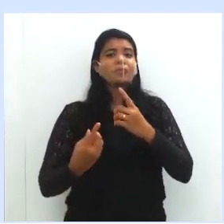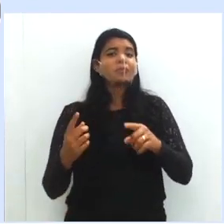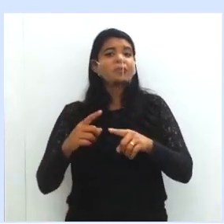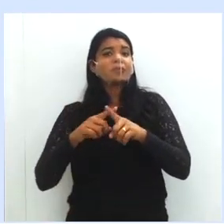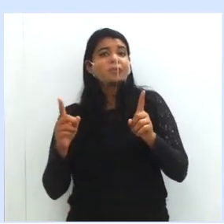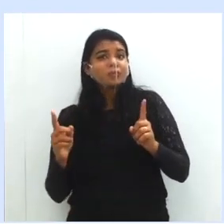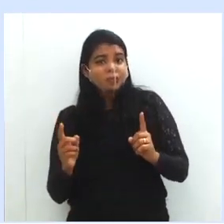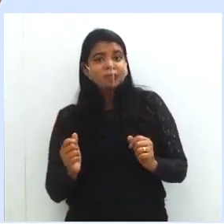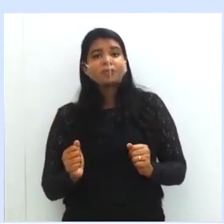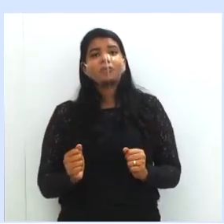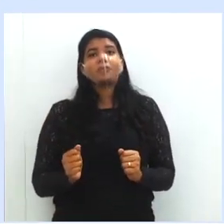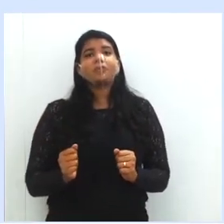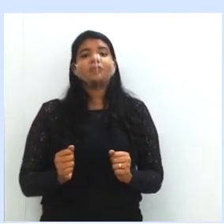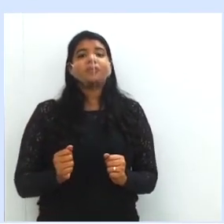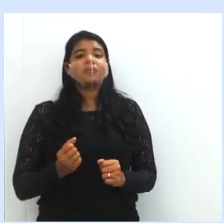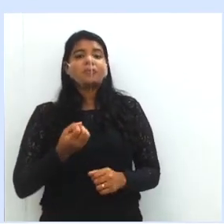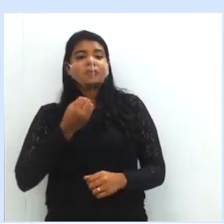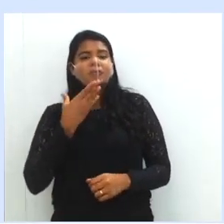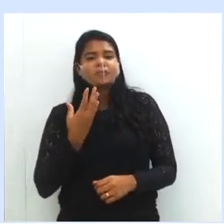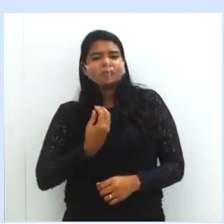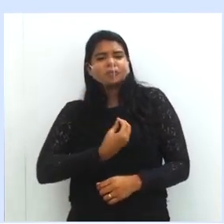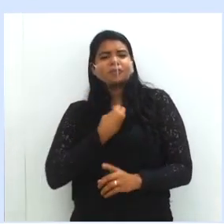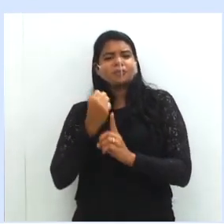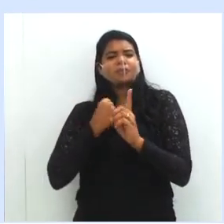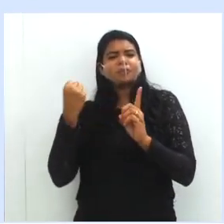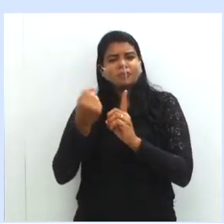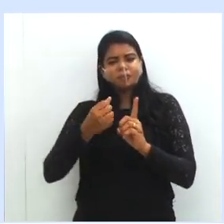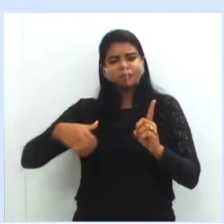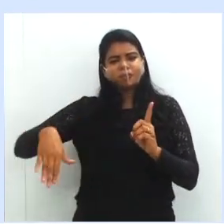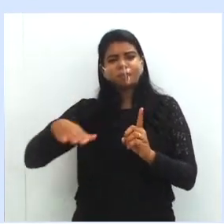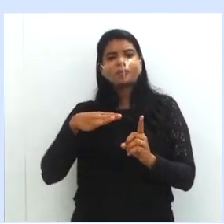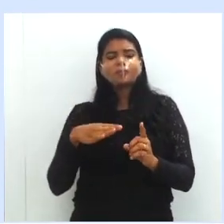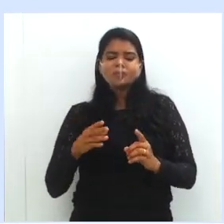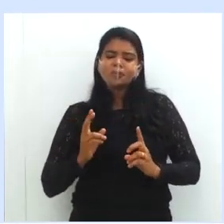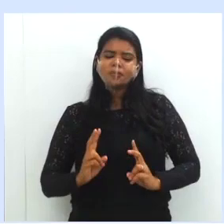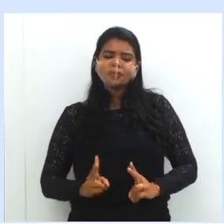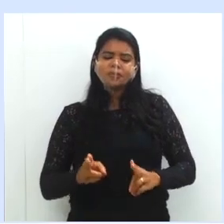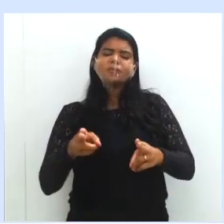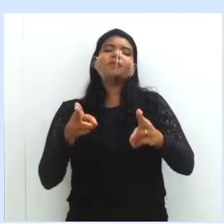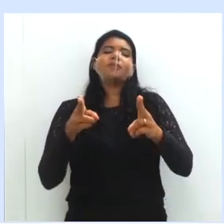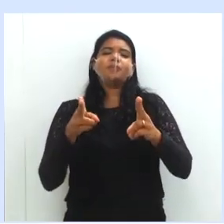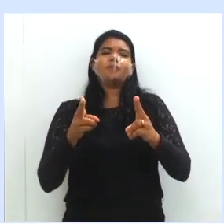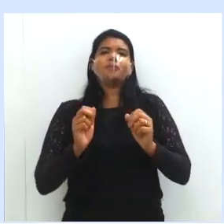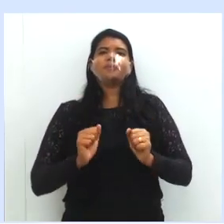os bens, o bem-estar do cidadão deve